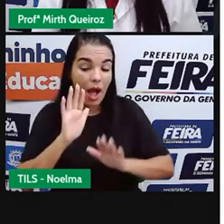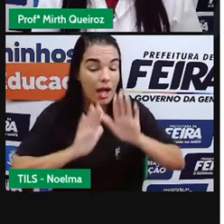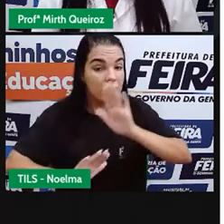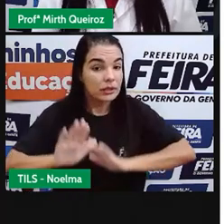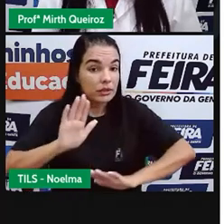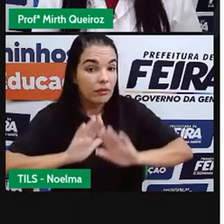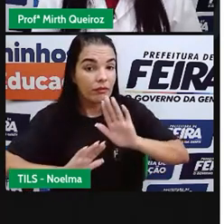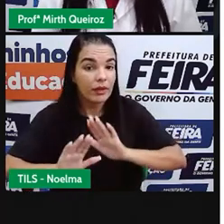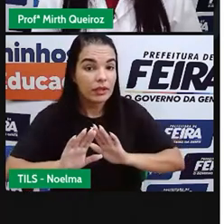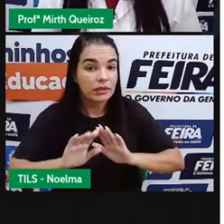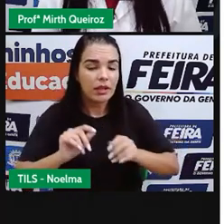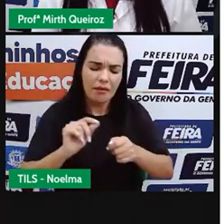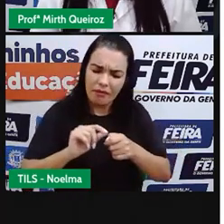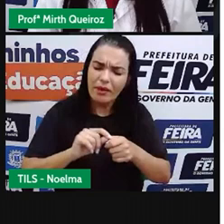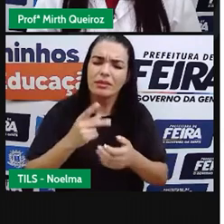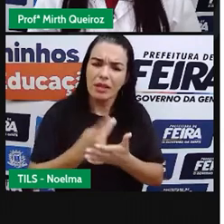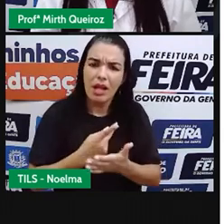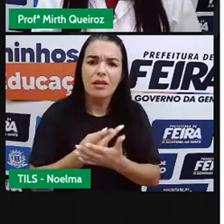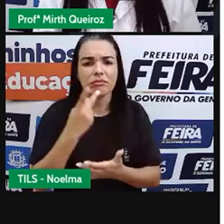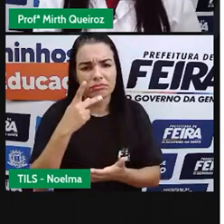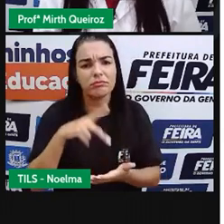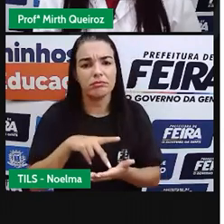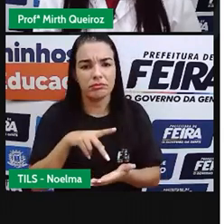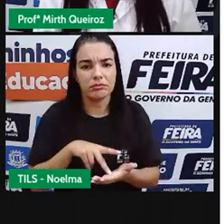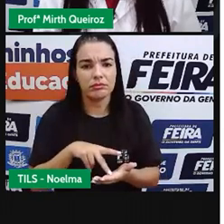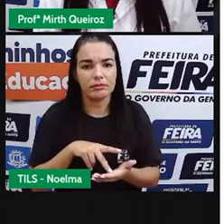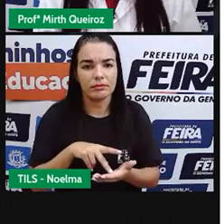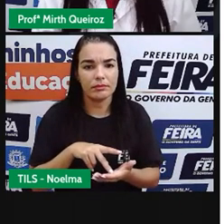vezes, cometem erros também.